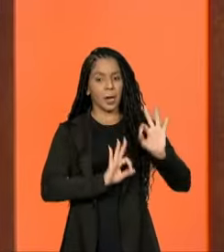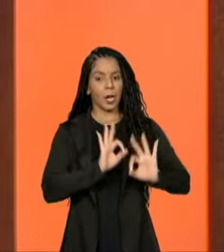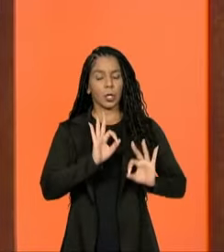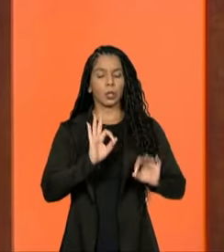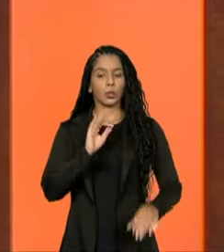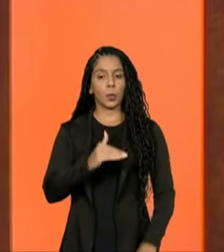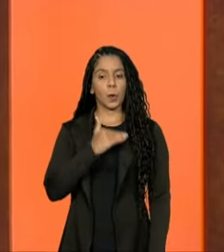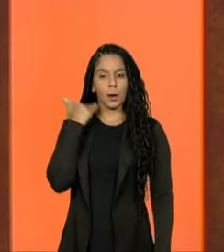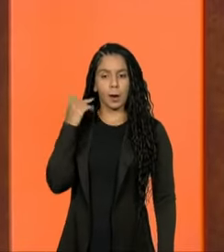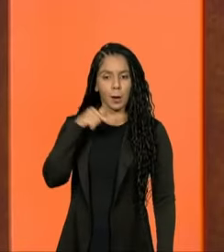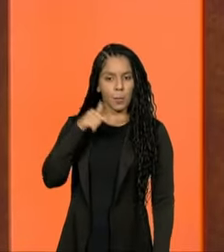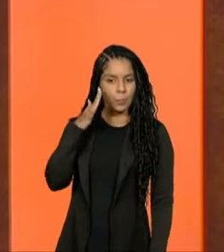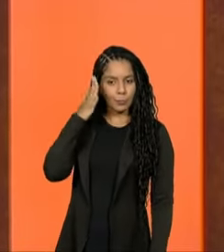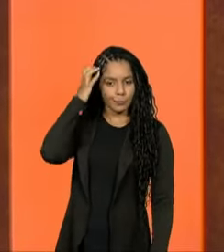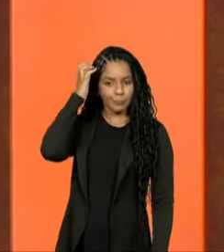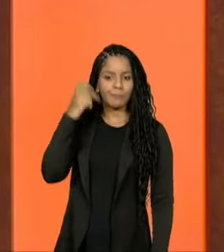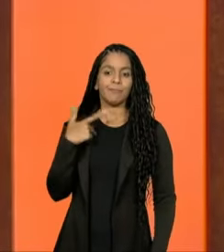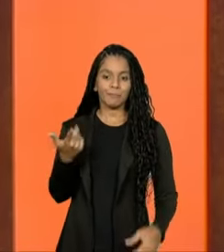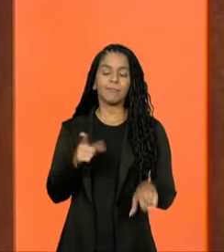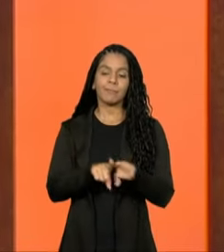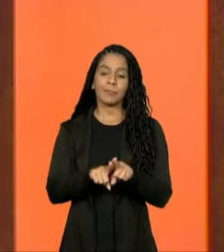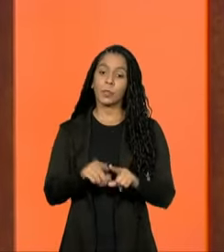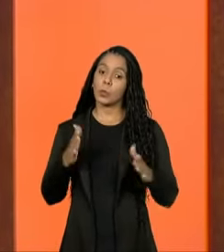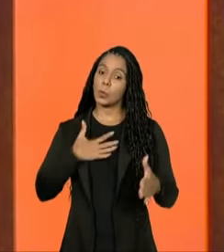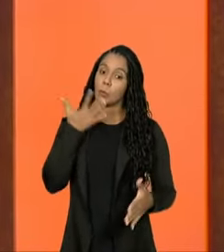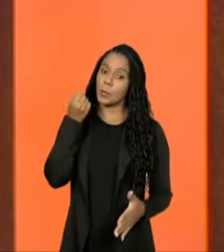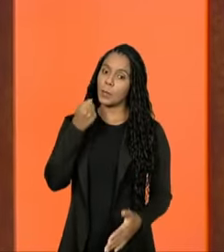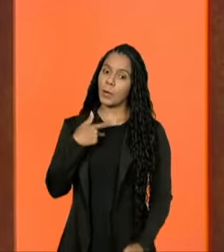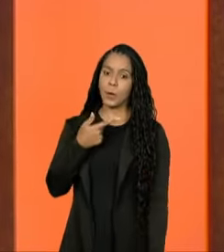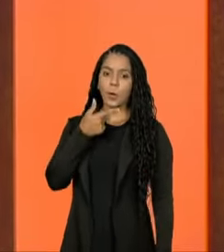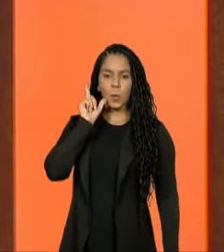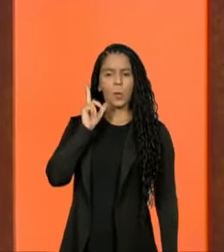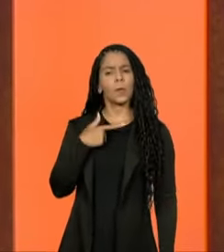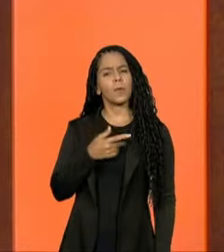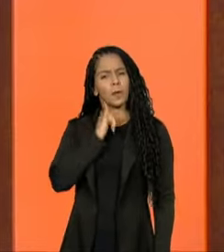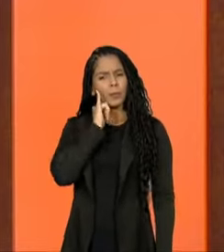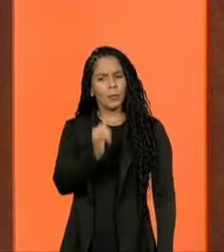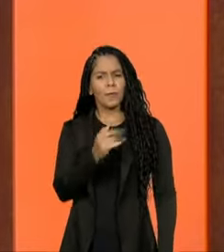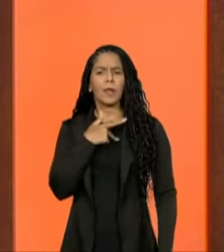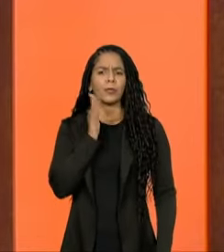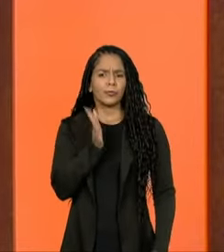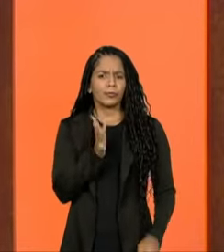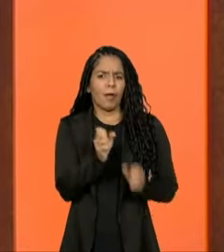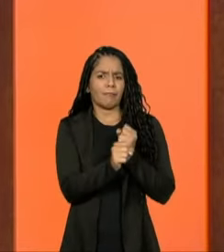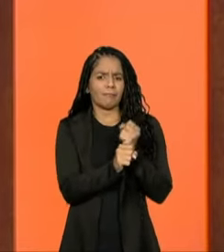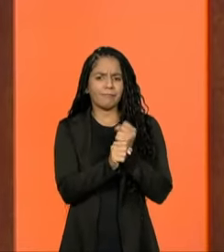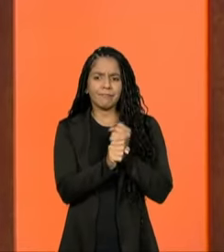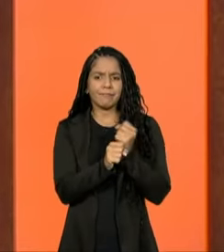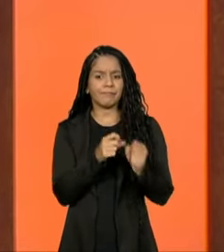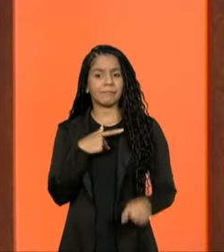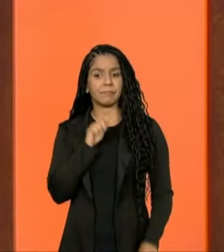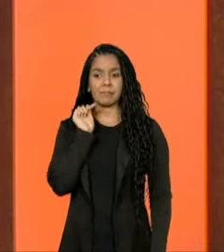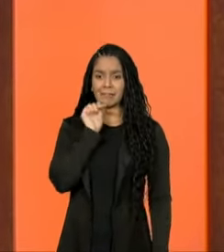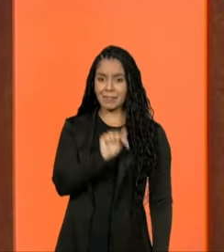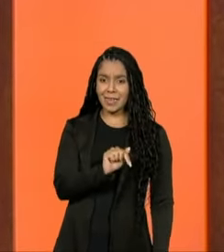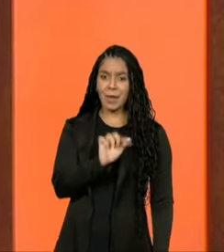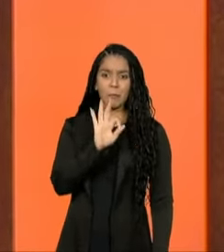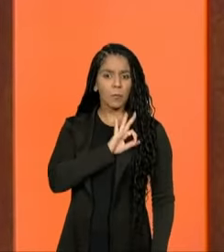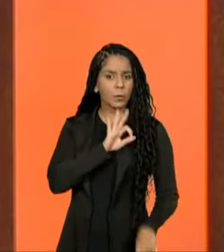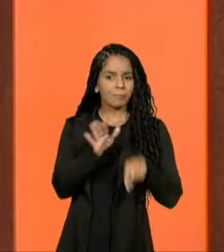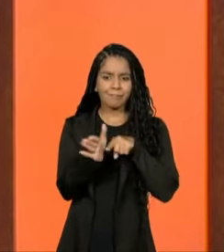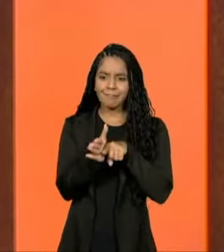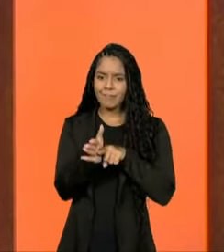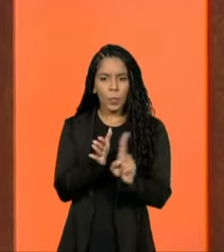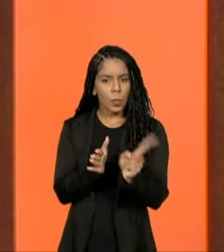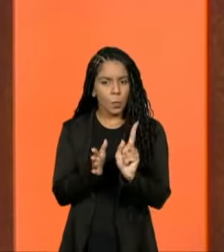a grande surpresa do dia de ontem, né? Agora, eu estou dizendo há muito tempo que essa investigação não investigou, essa investigação não